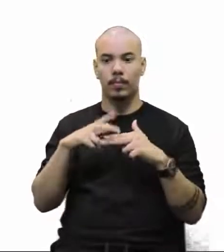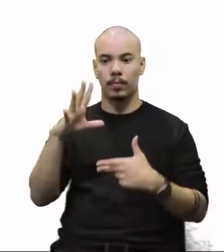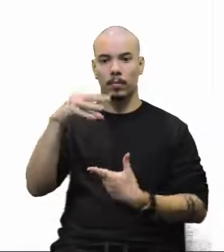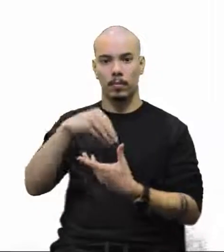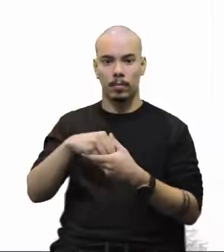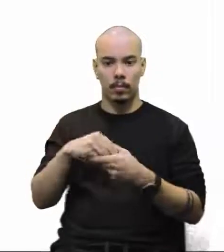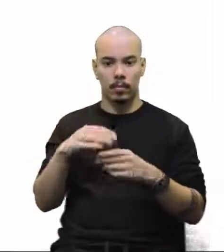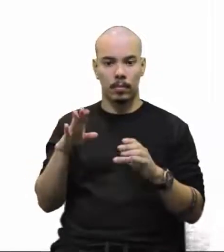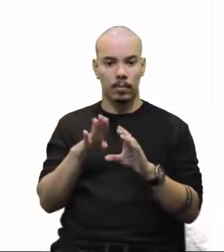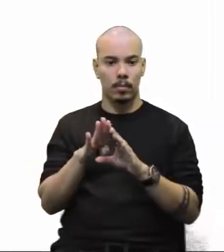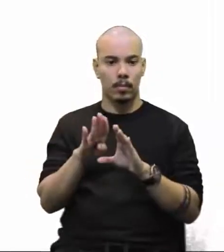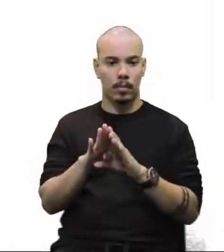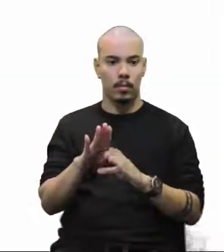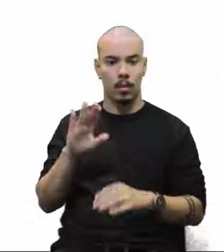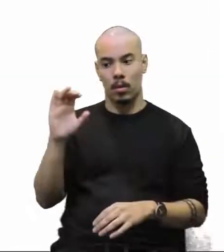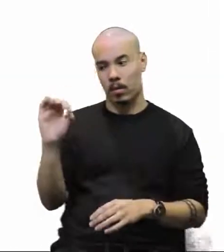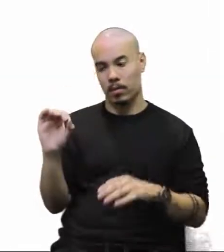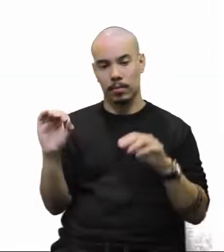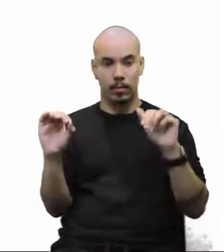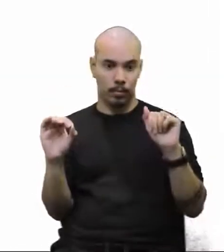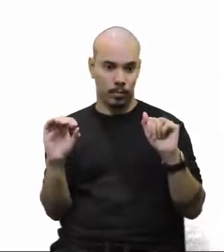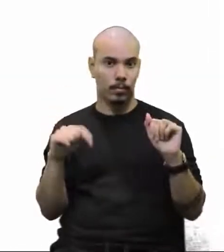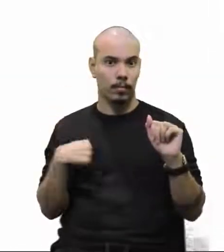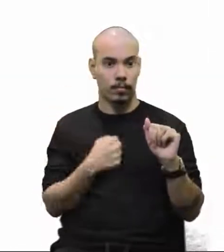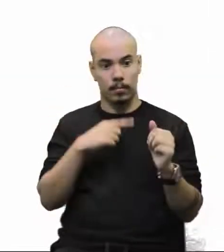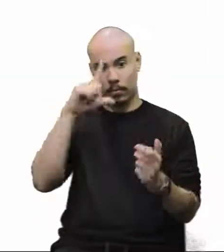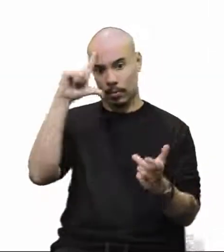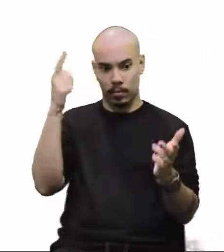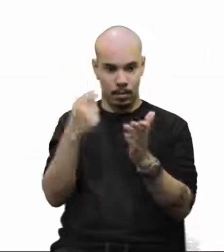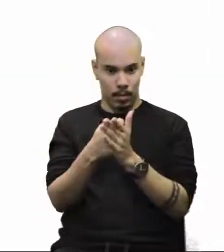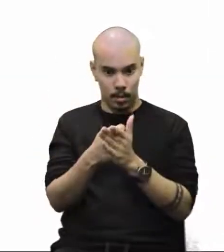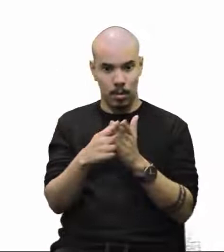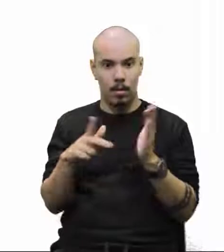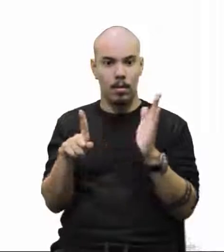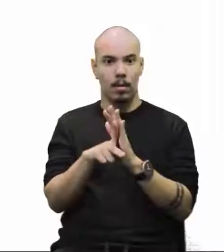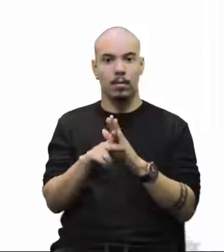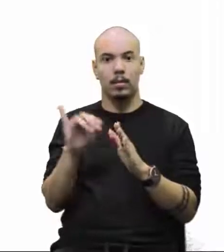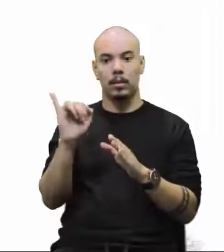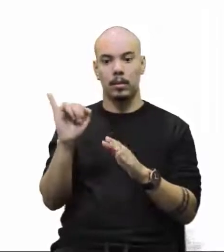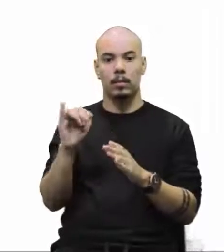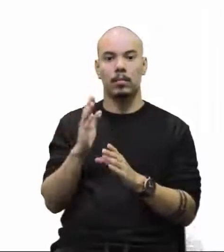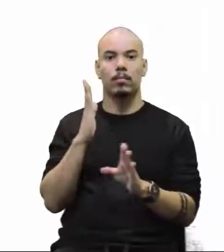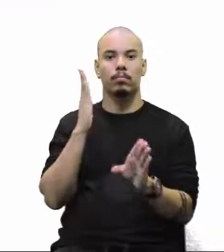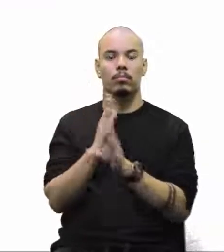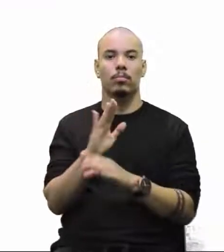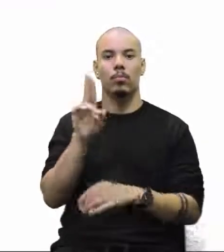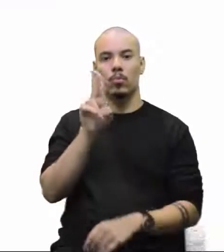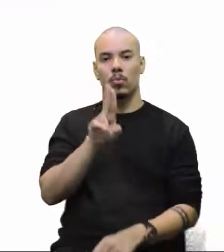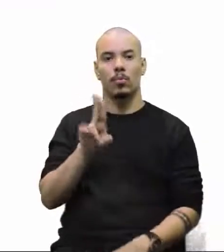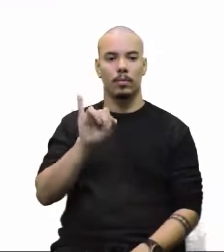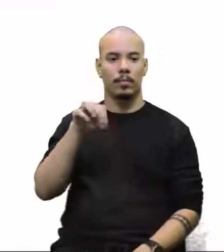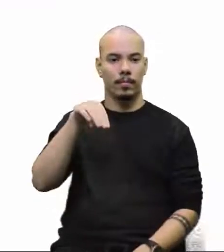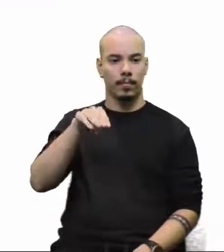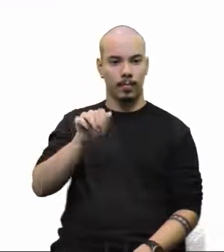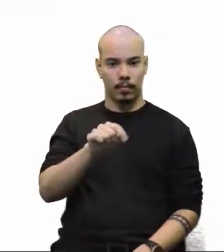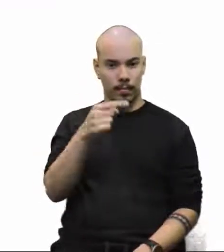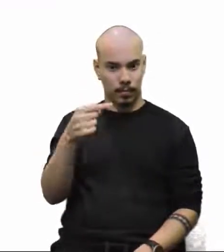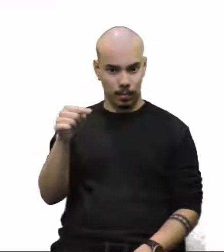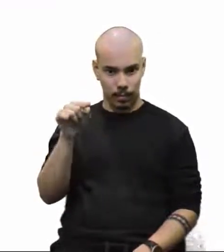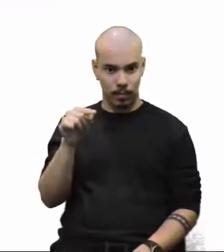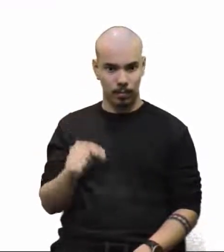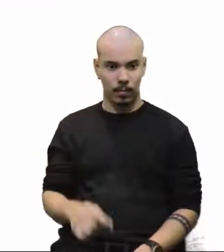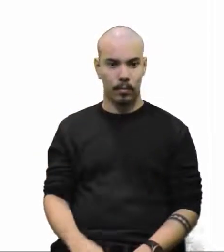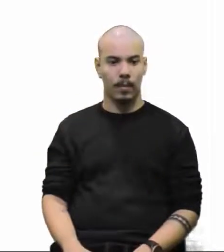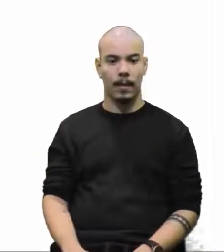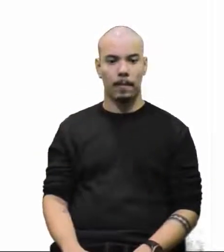na região entre O e A, nós estabelecemos o campo magnético de indução B através do ímã que nós temos lá na figura. O ímã está